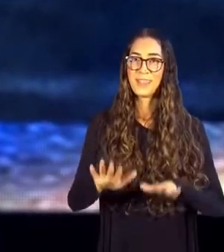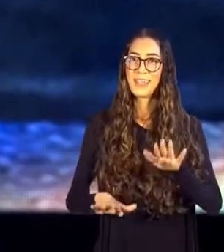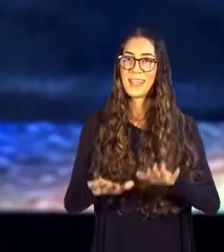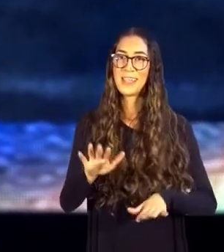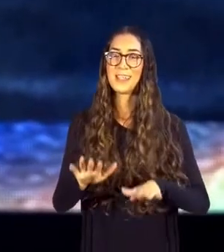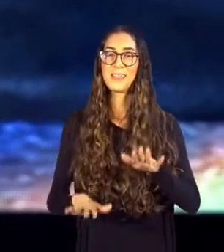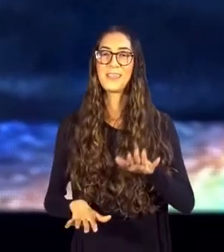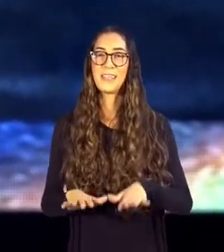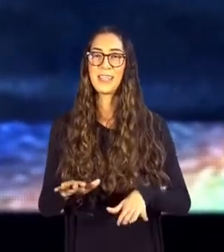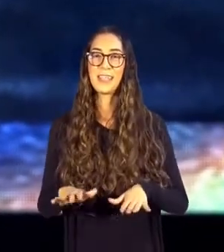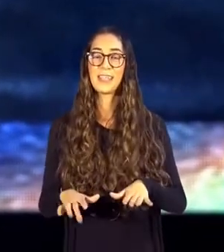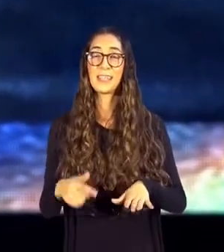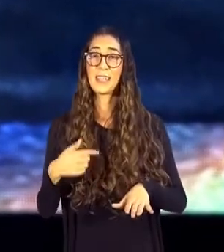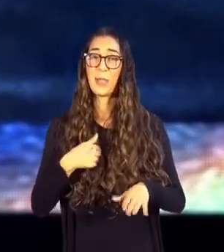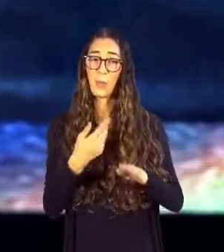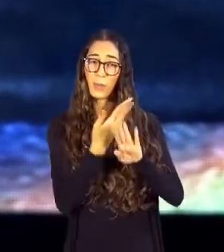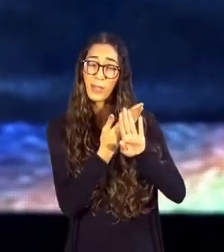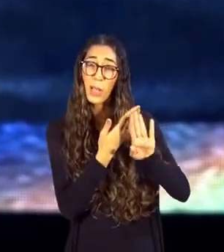me aceita.